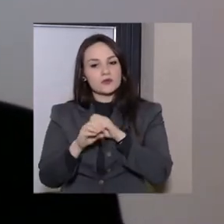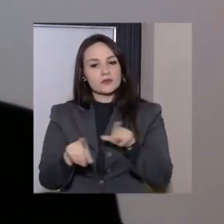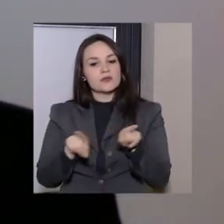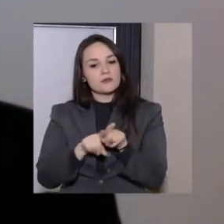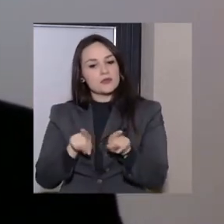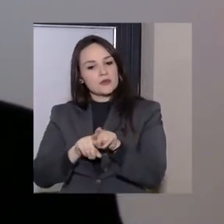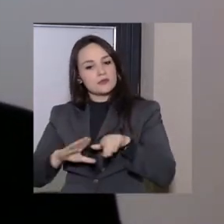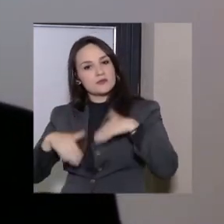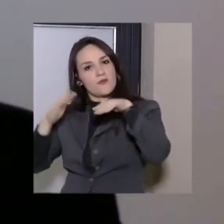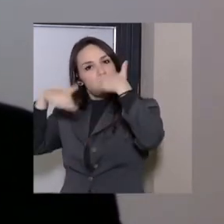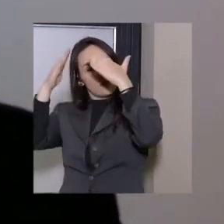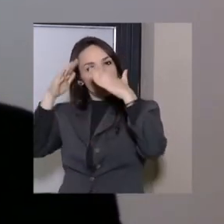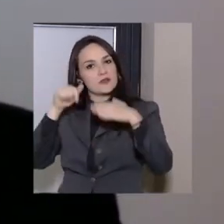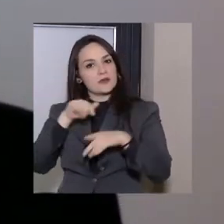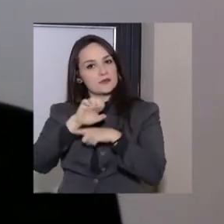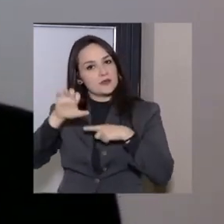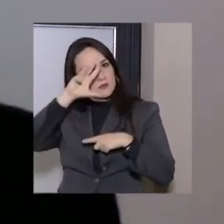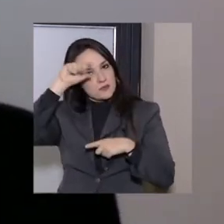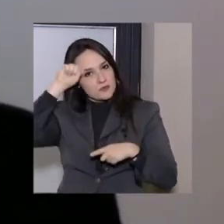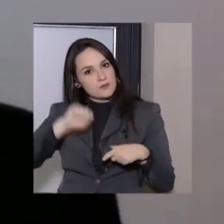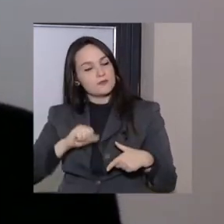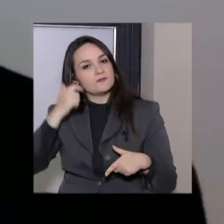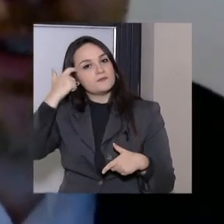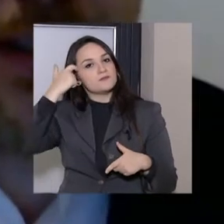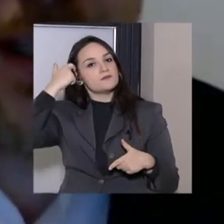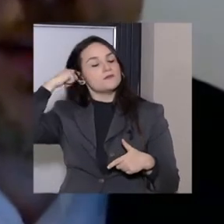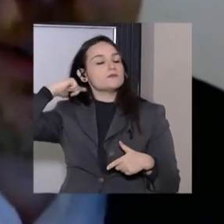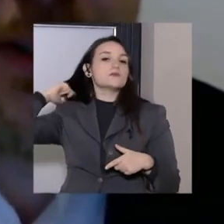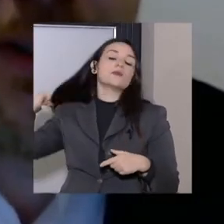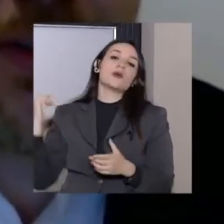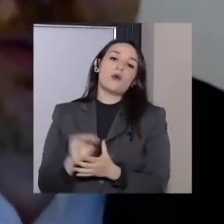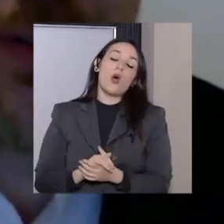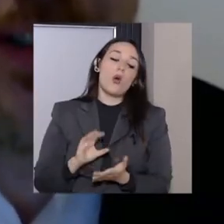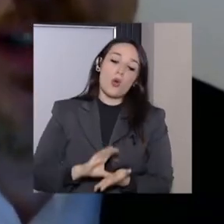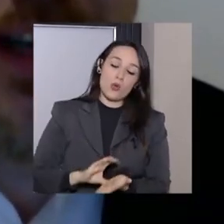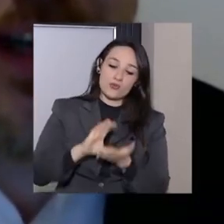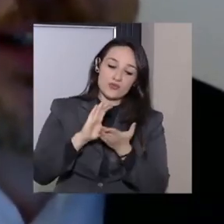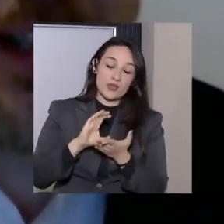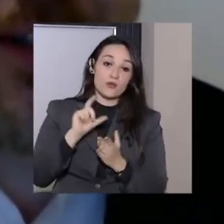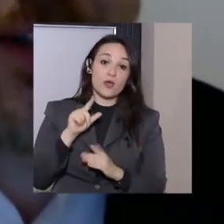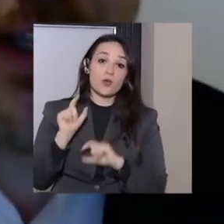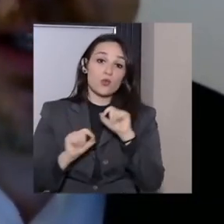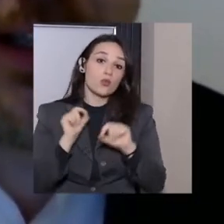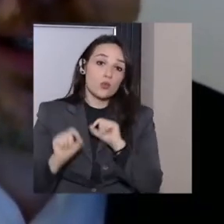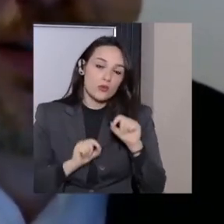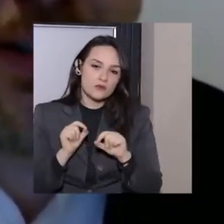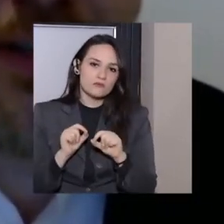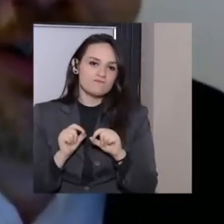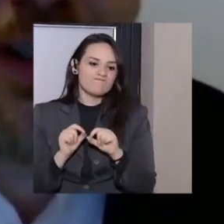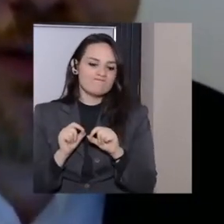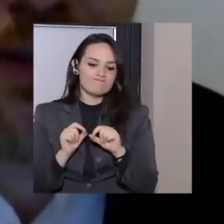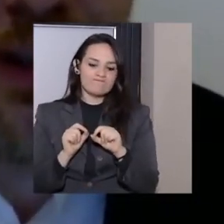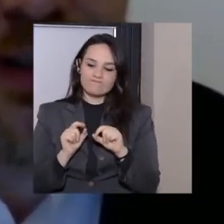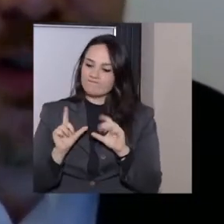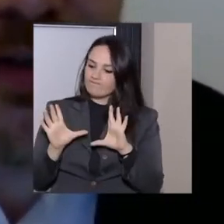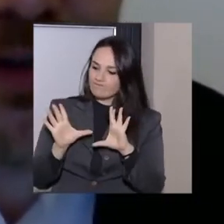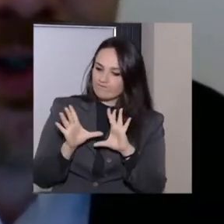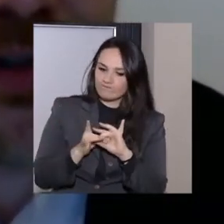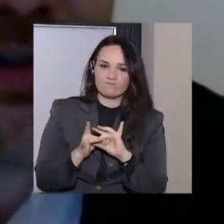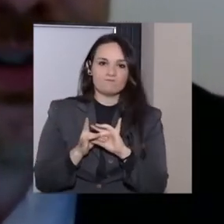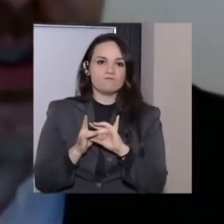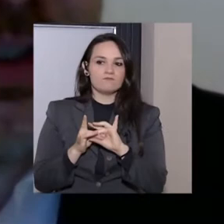do Estado do Mato Grosso do Sul. Então, o Conselho representa exatamente isso, essa congregação, essa união